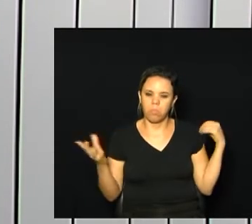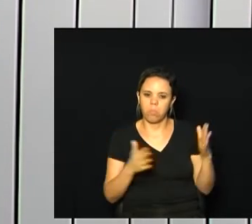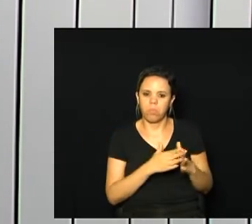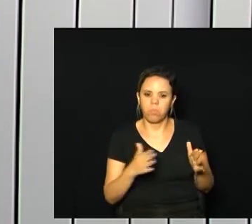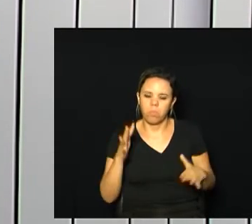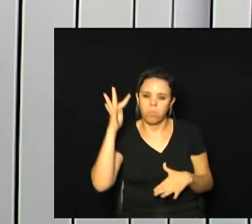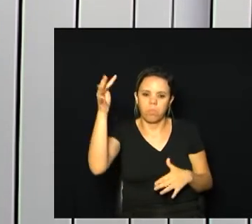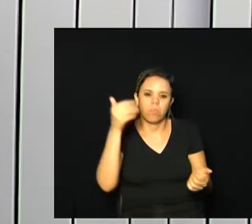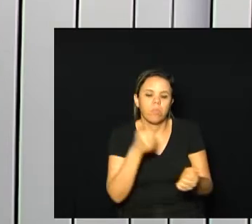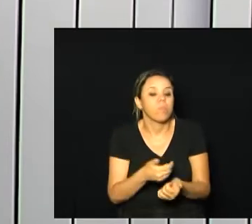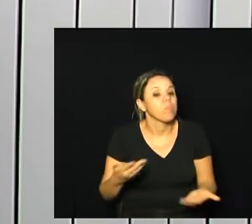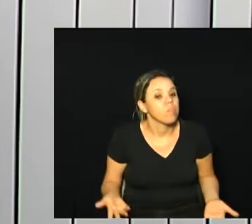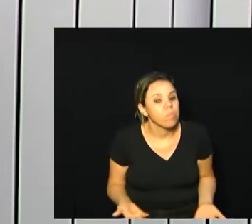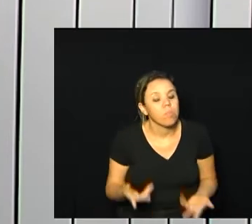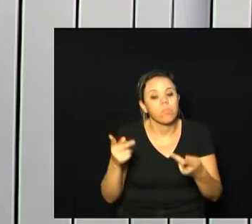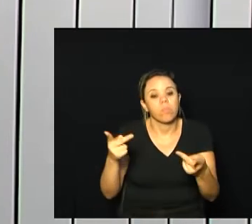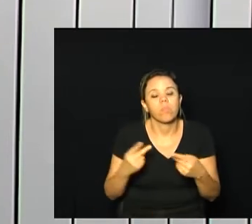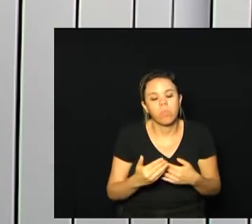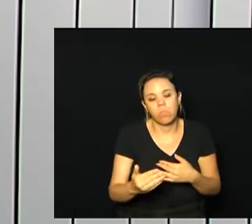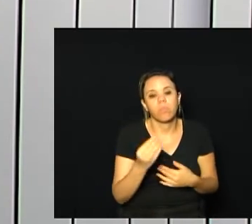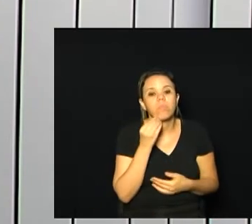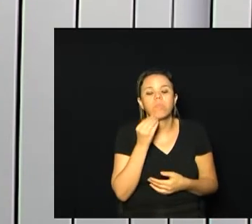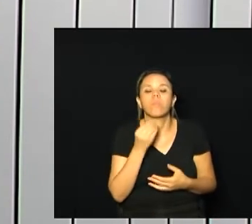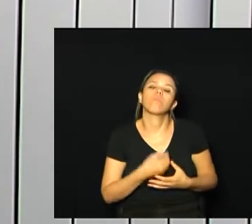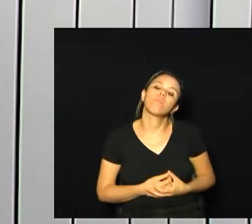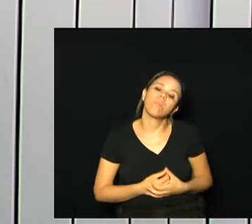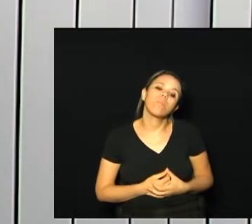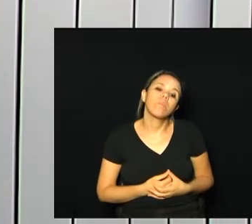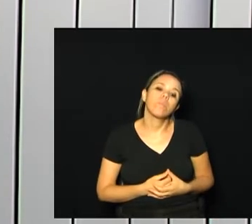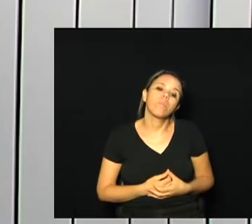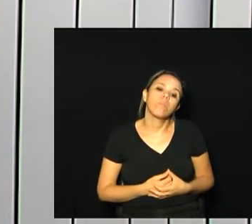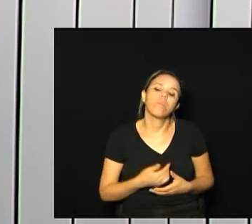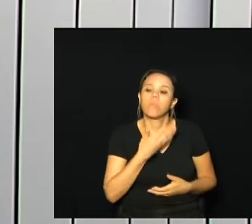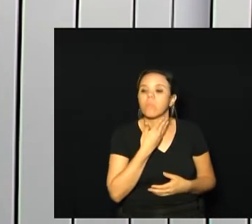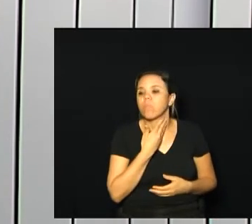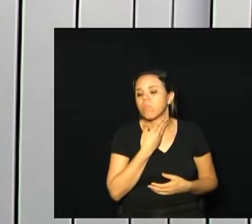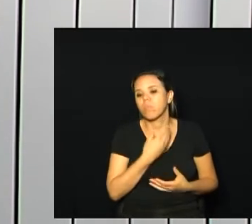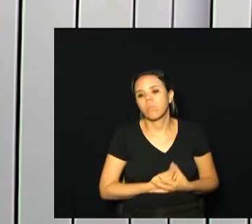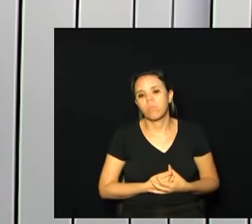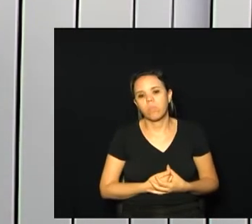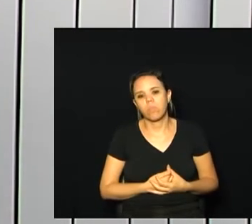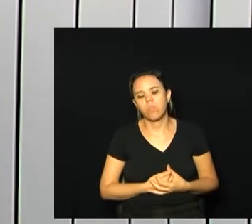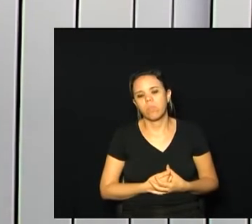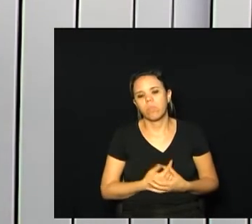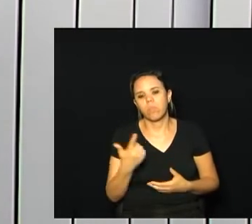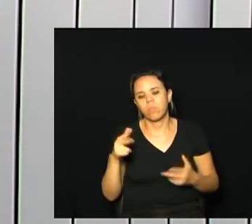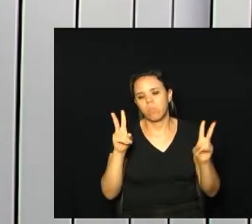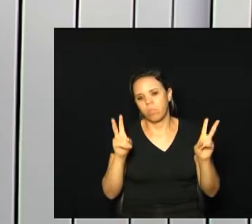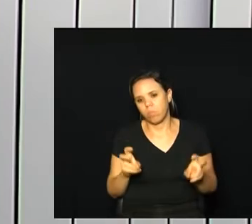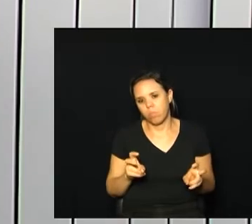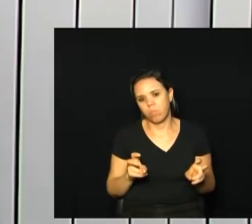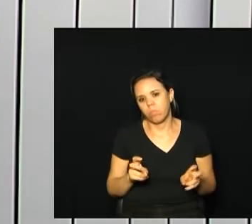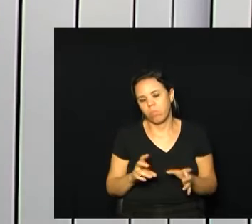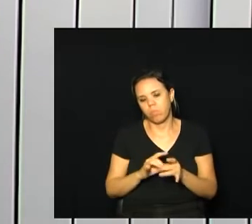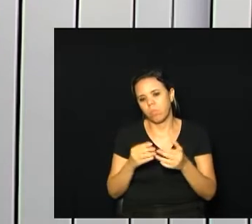num futuro próximo. Já fica o convite aqui para uma próxima oportunidade para conversarmos sobre esse e outros assuntos e